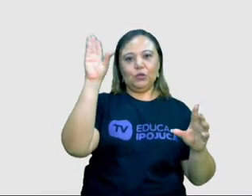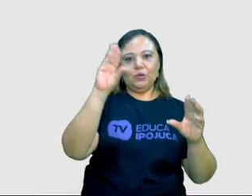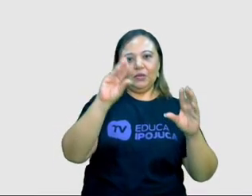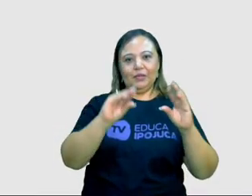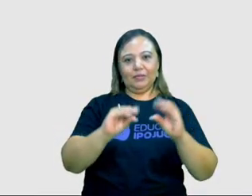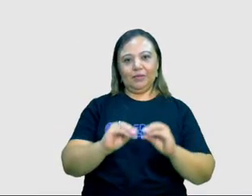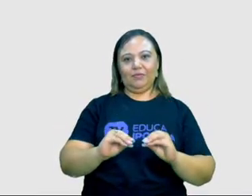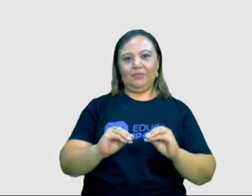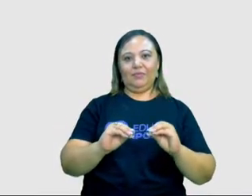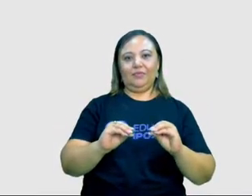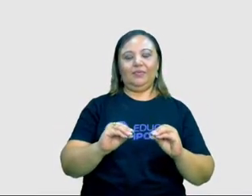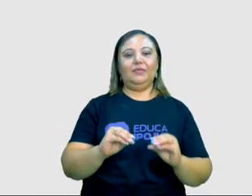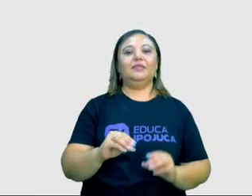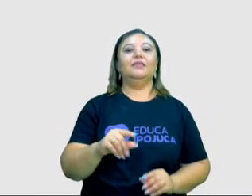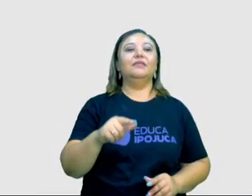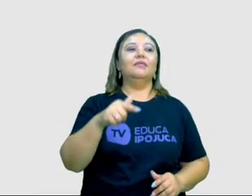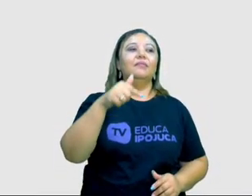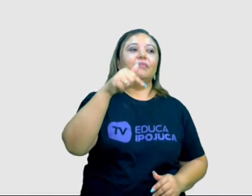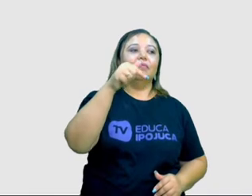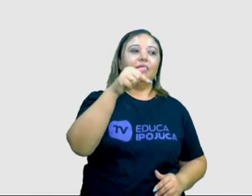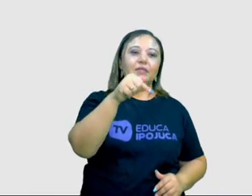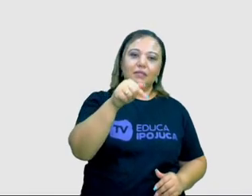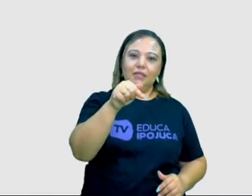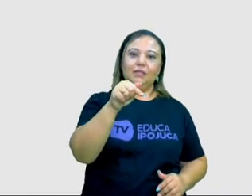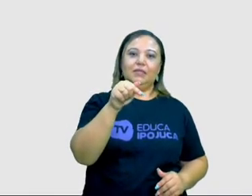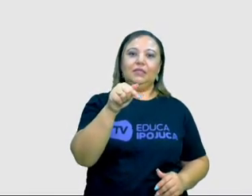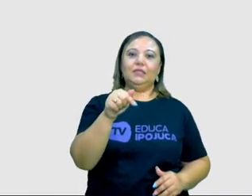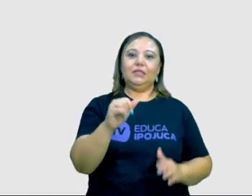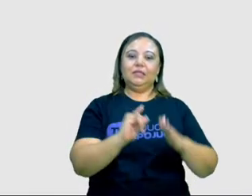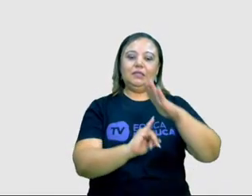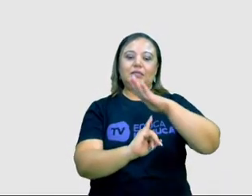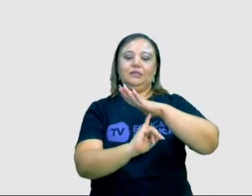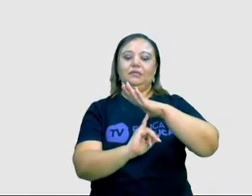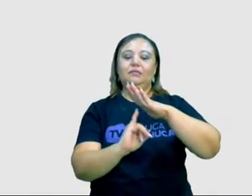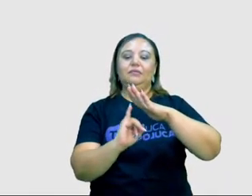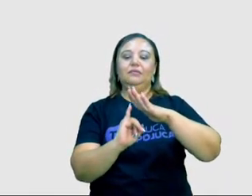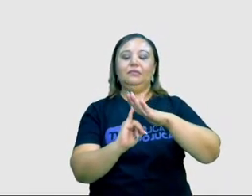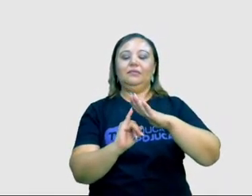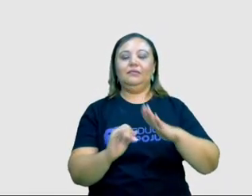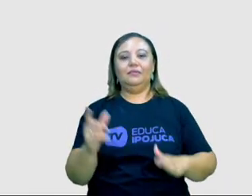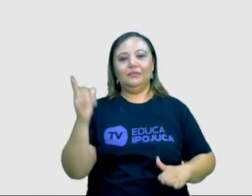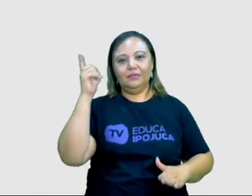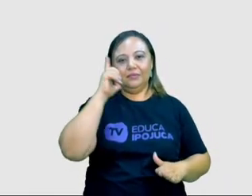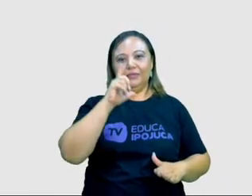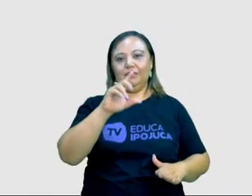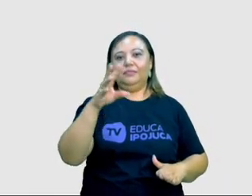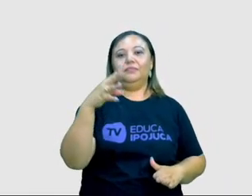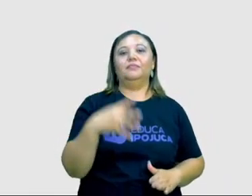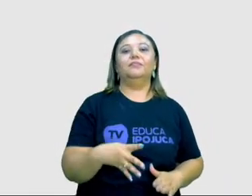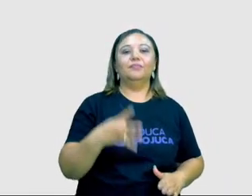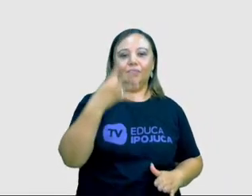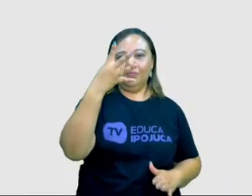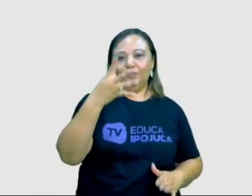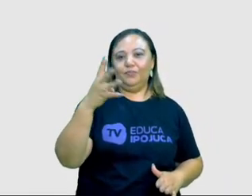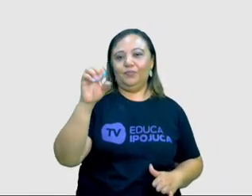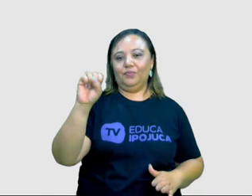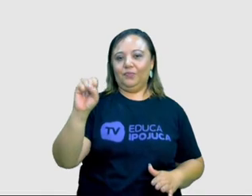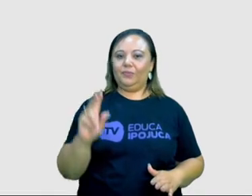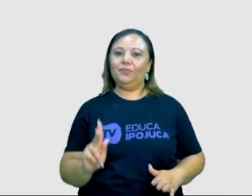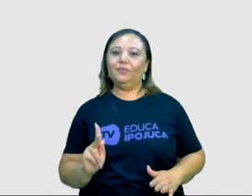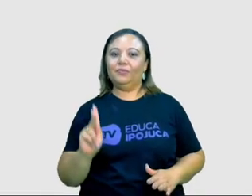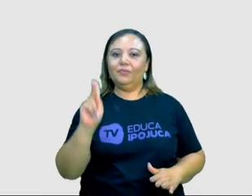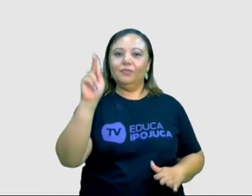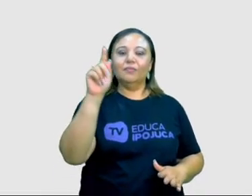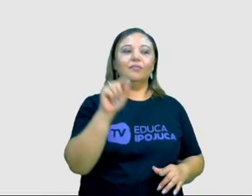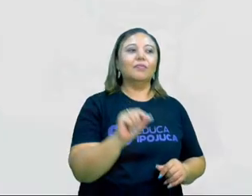igual a 7. 7 instituições de 48 receberão 48 quilos. Esse modo